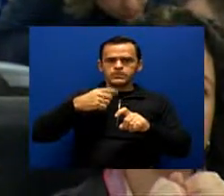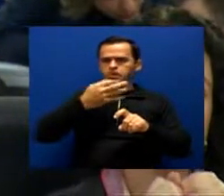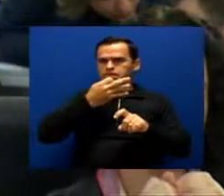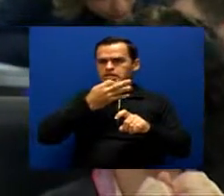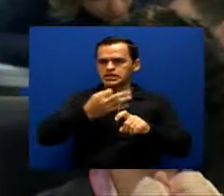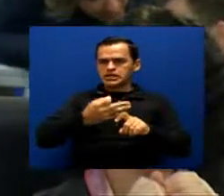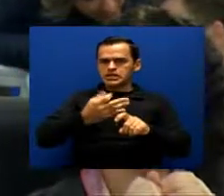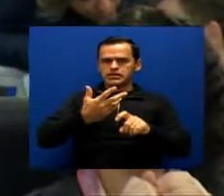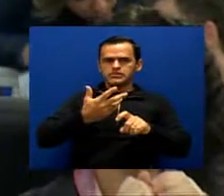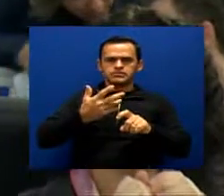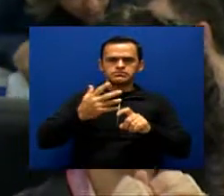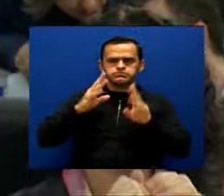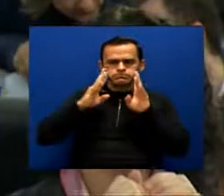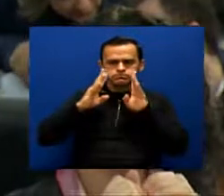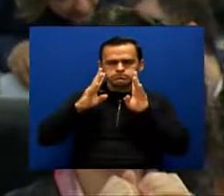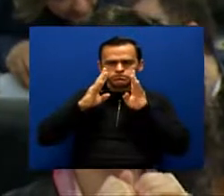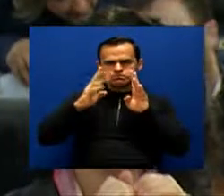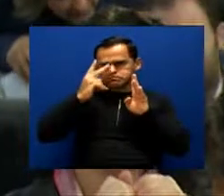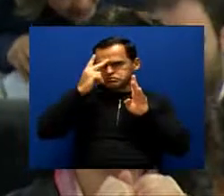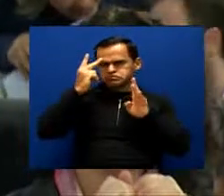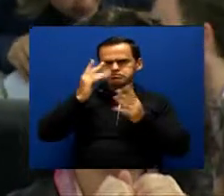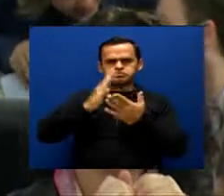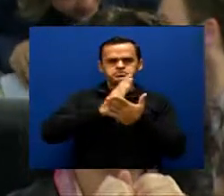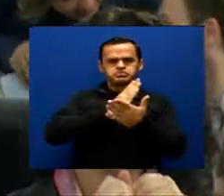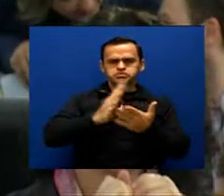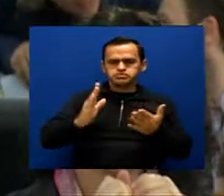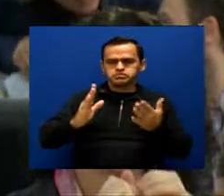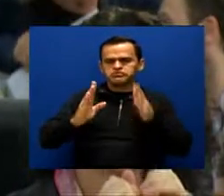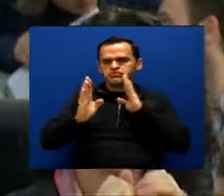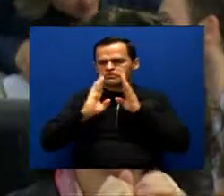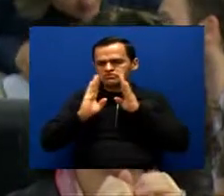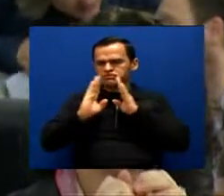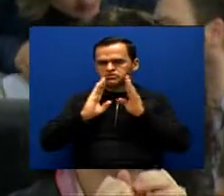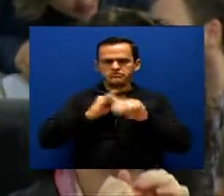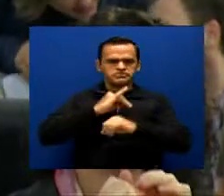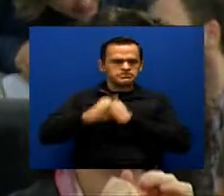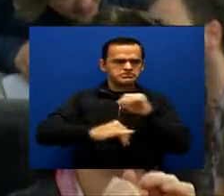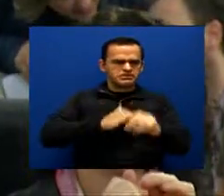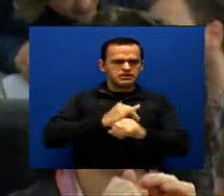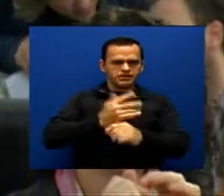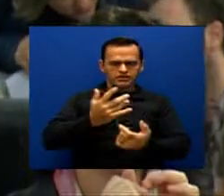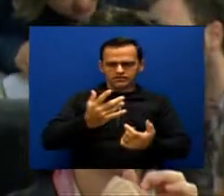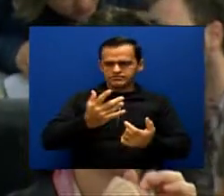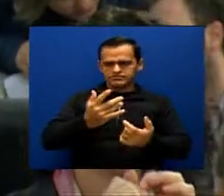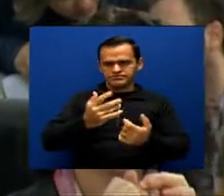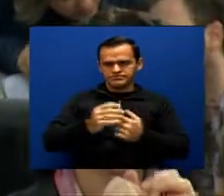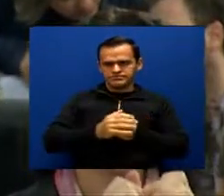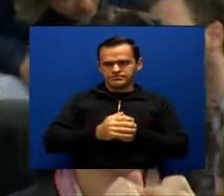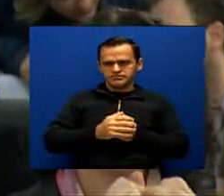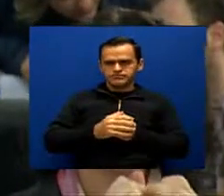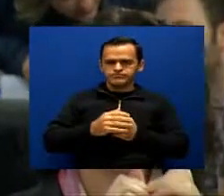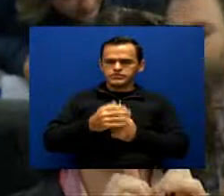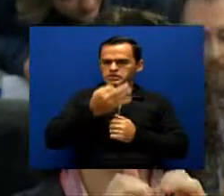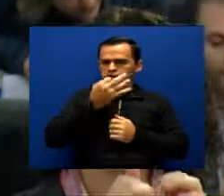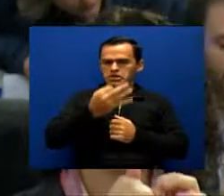comentários de algumas pessoas em redes sociais a respeito do meu posicionamento, que me coloquei